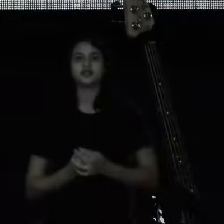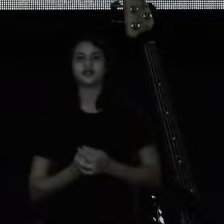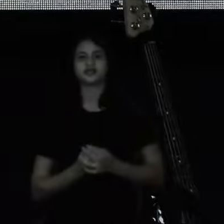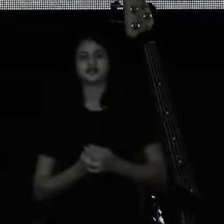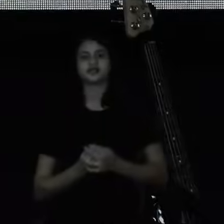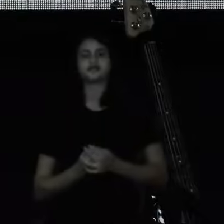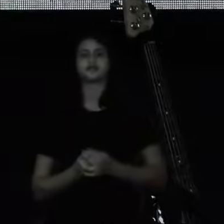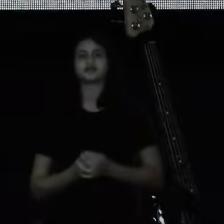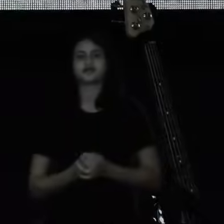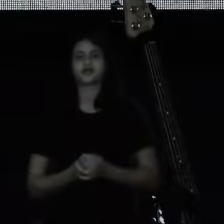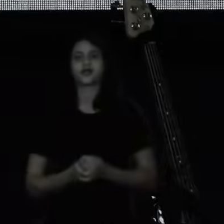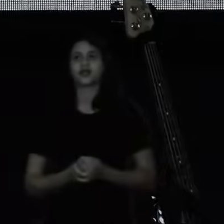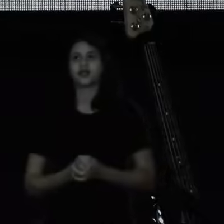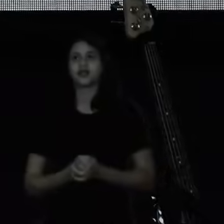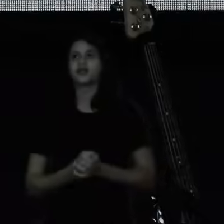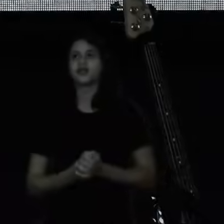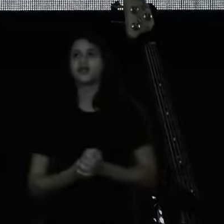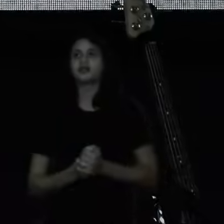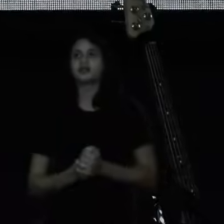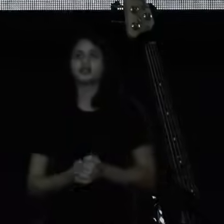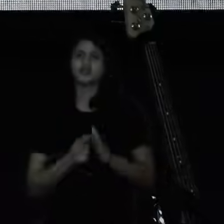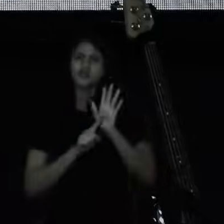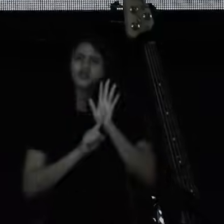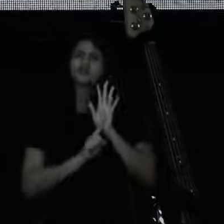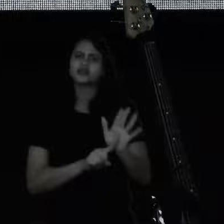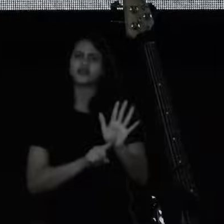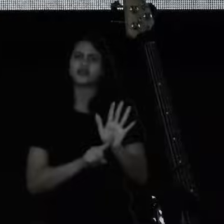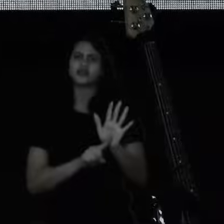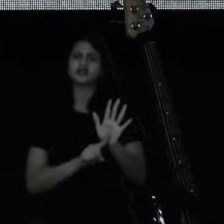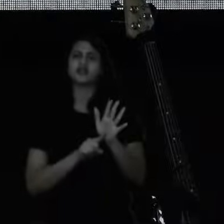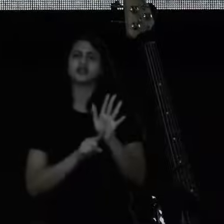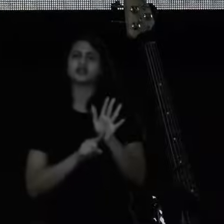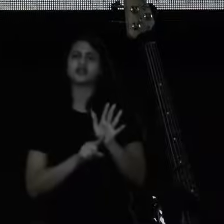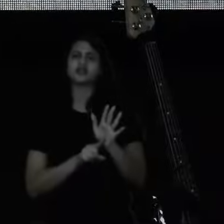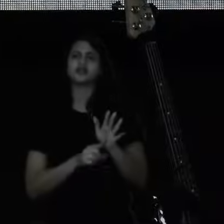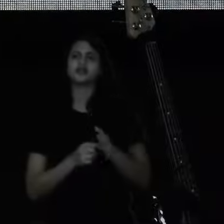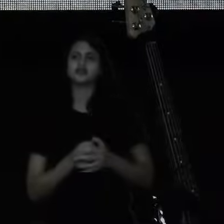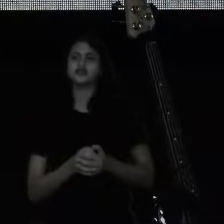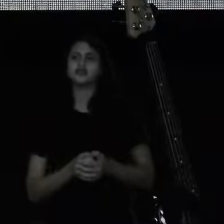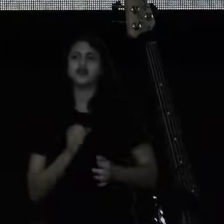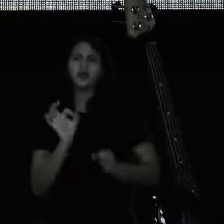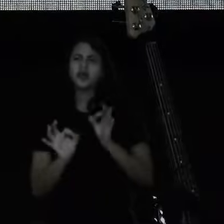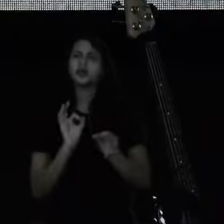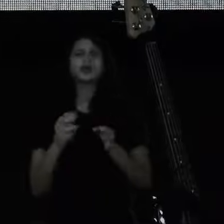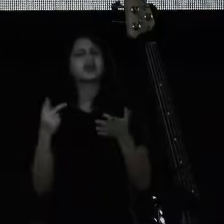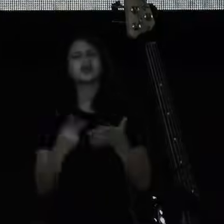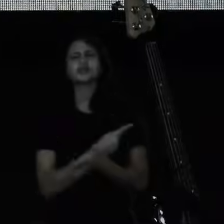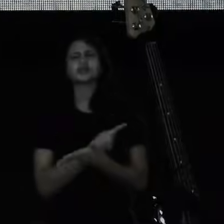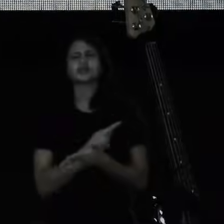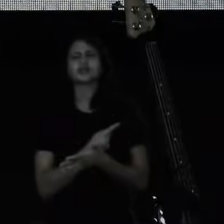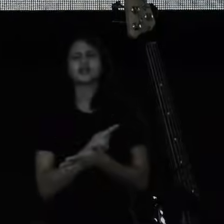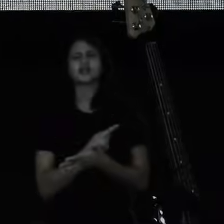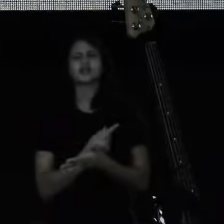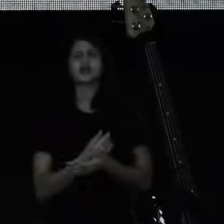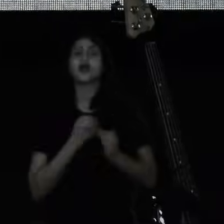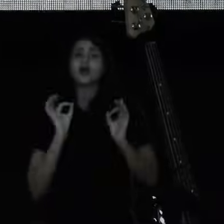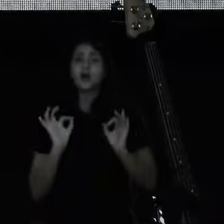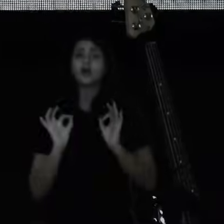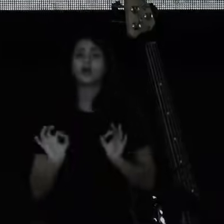como aconteceu, por que aconteceu, aí você diz assim: agora Jesus, vem